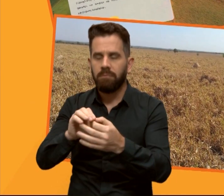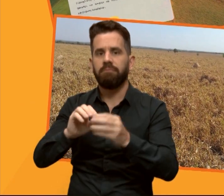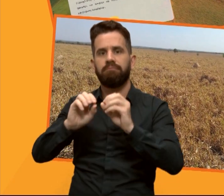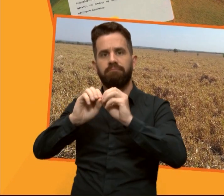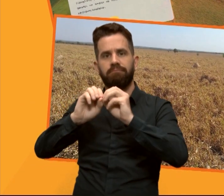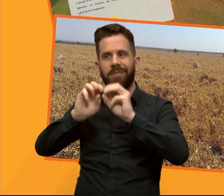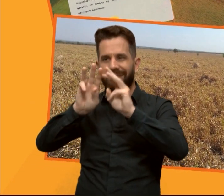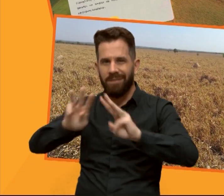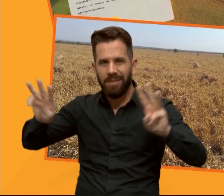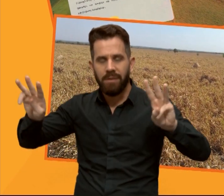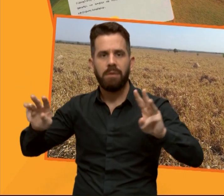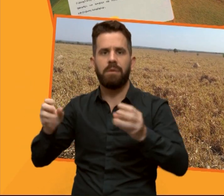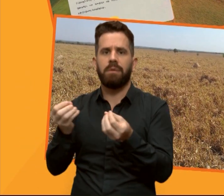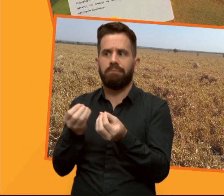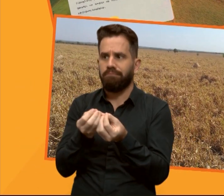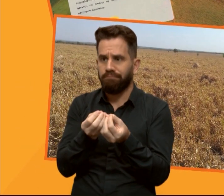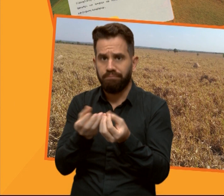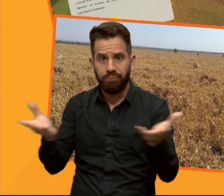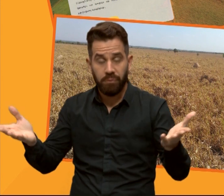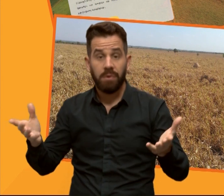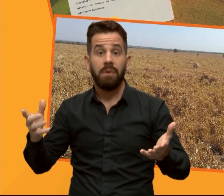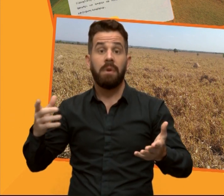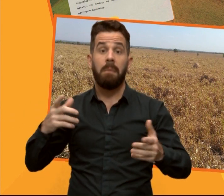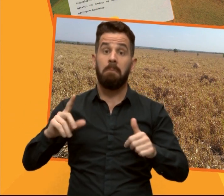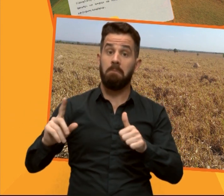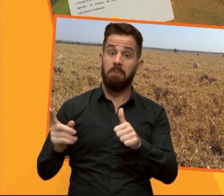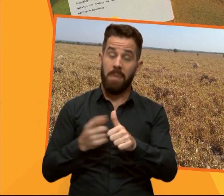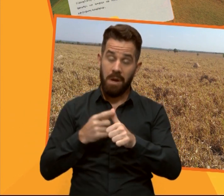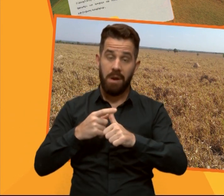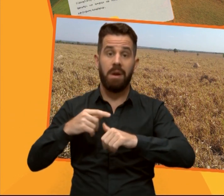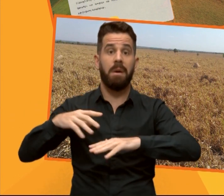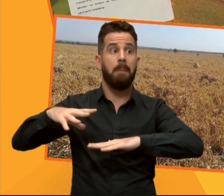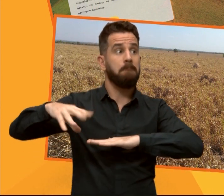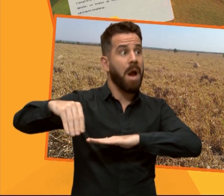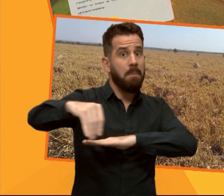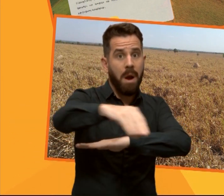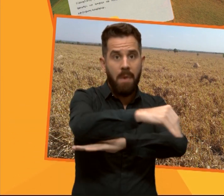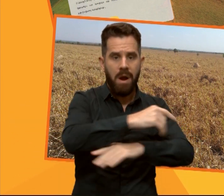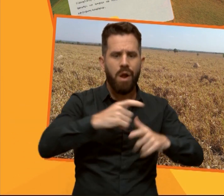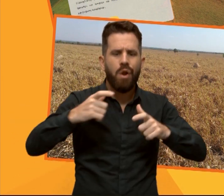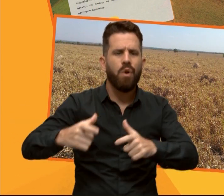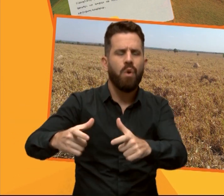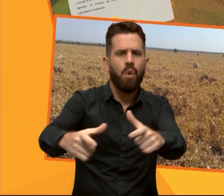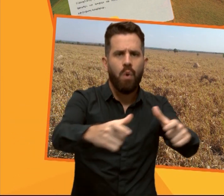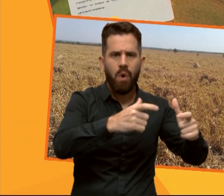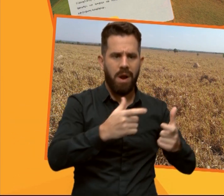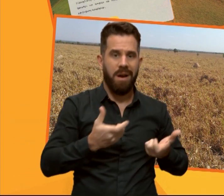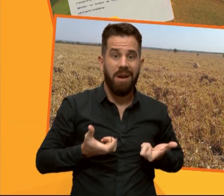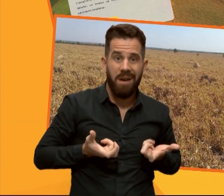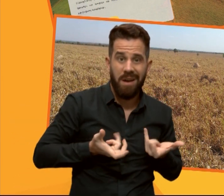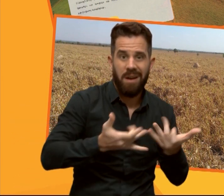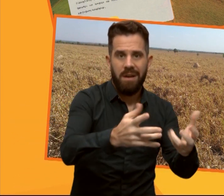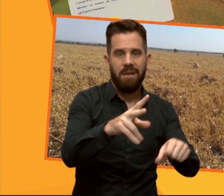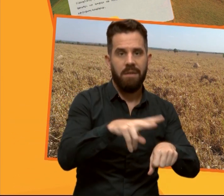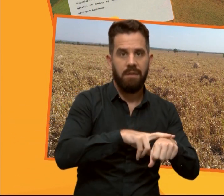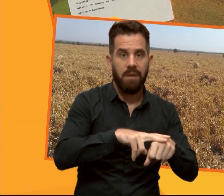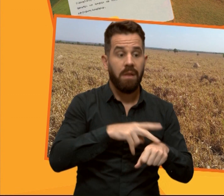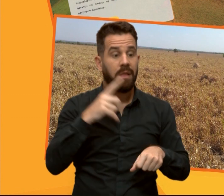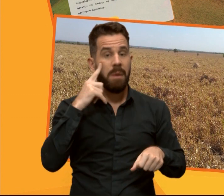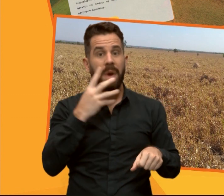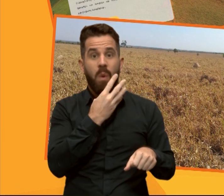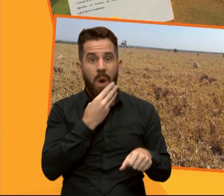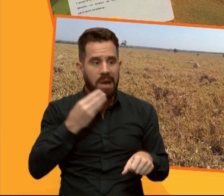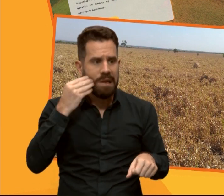disponibiliza 6 bases de dados: mapeamento das áreas ocupadas por pastagens, mapeamento da qualidade dessas